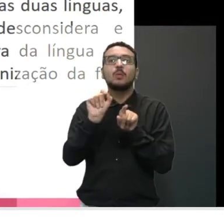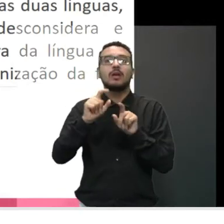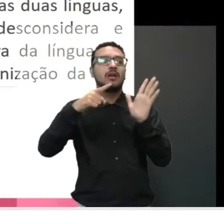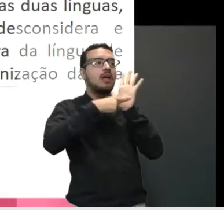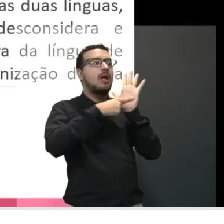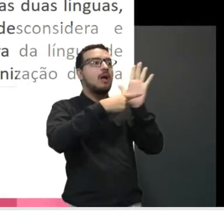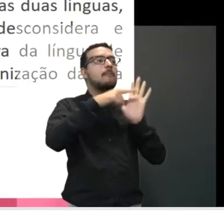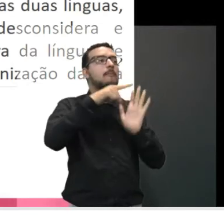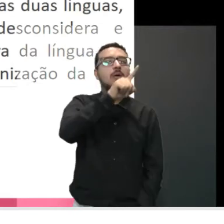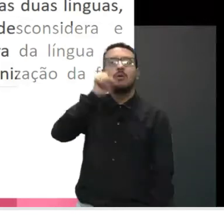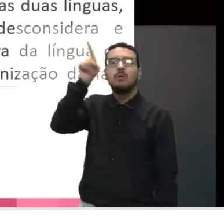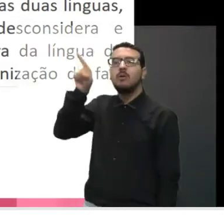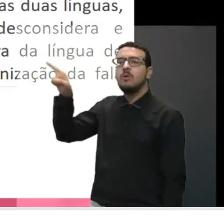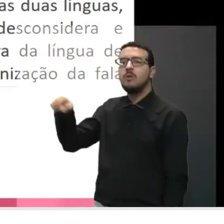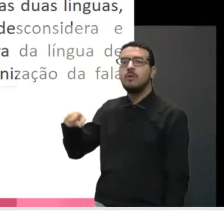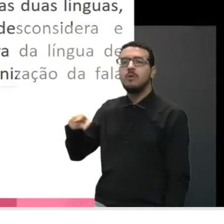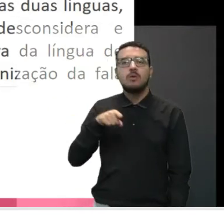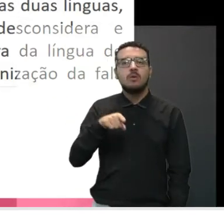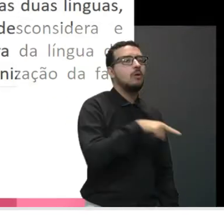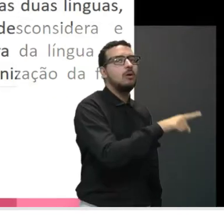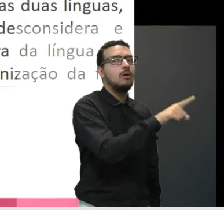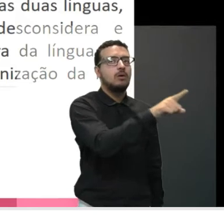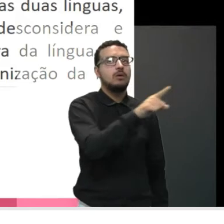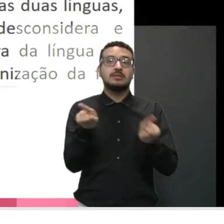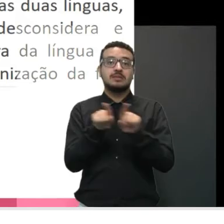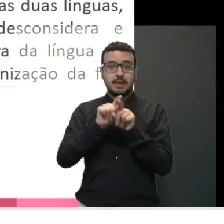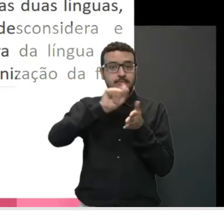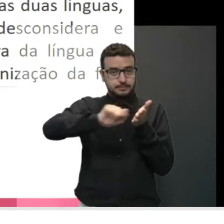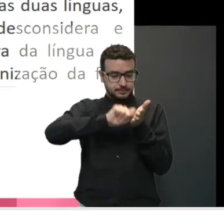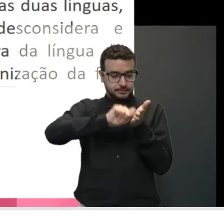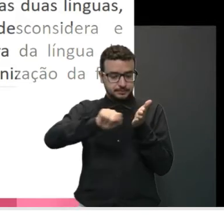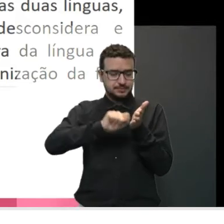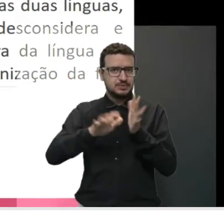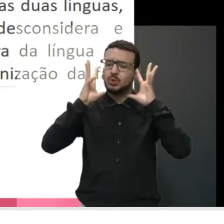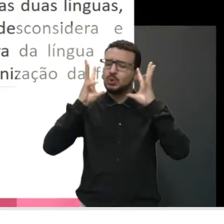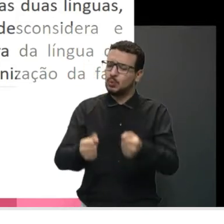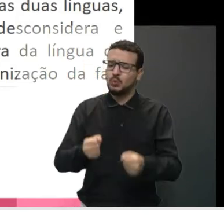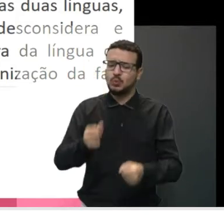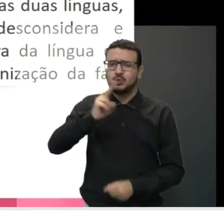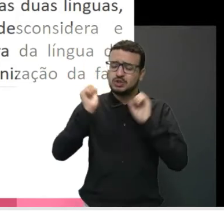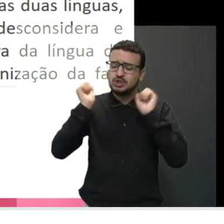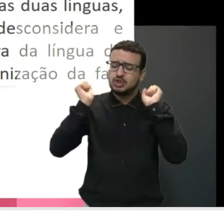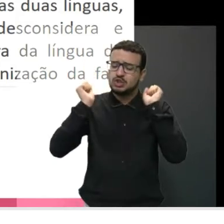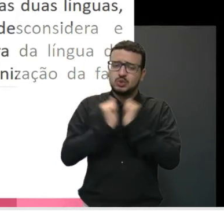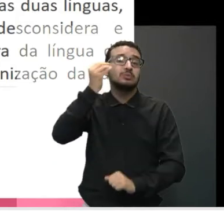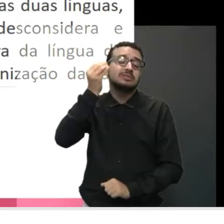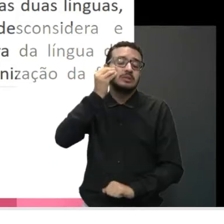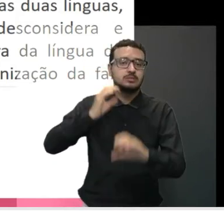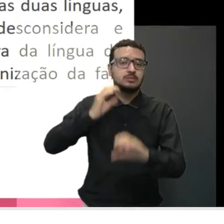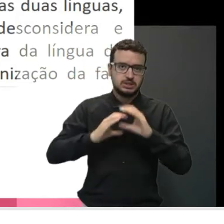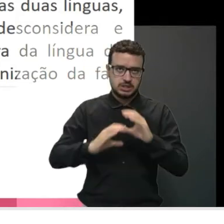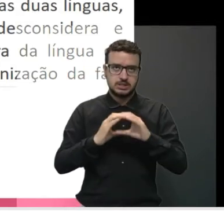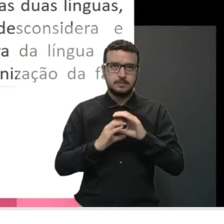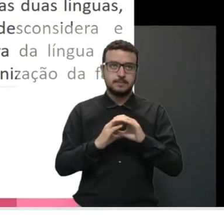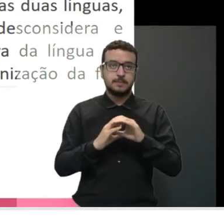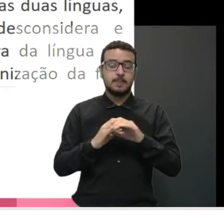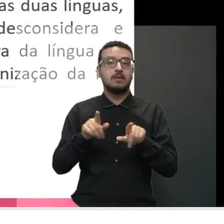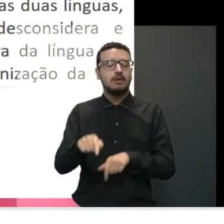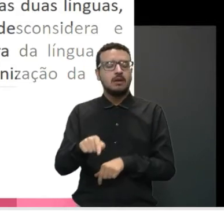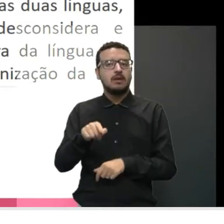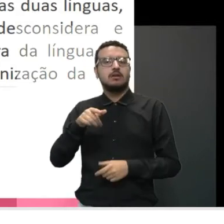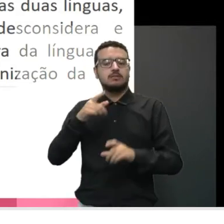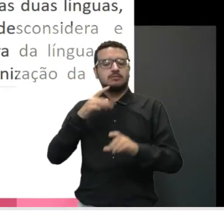quê? Duas modalidades, que consiste no uso das duas línguas, a oral e a sinalizada, sendo que